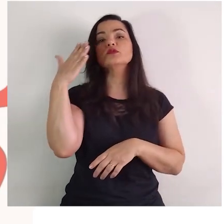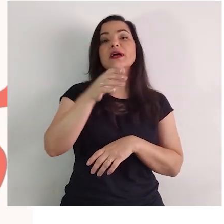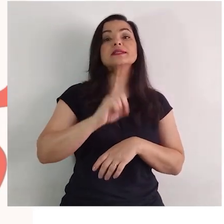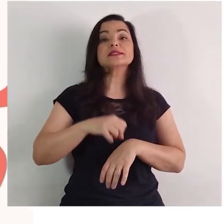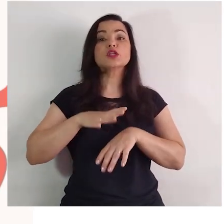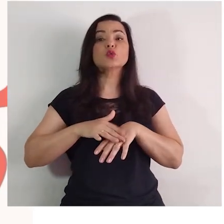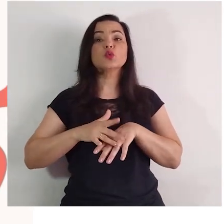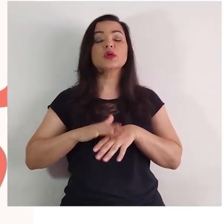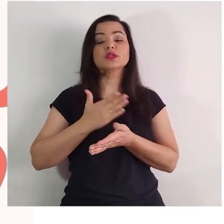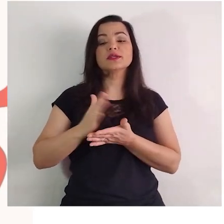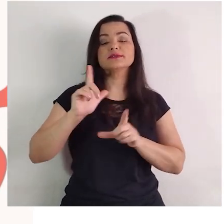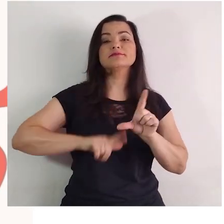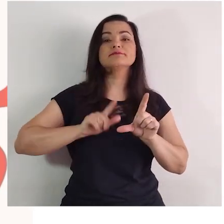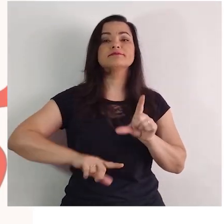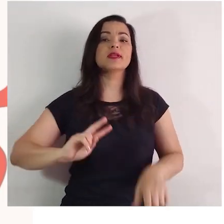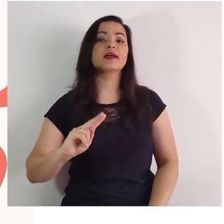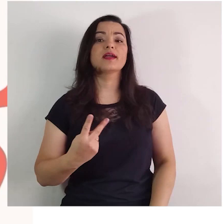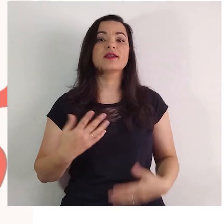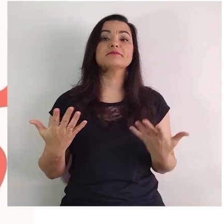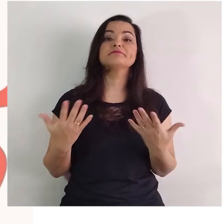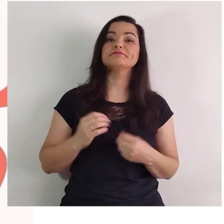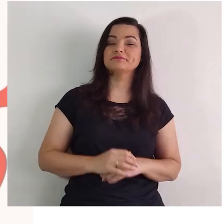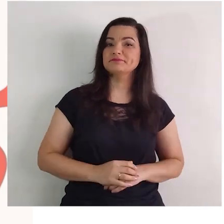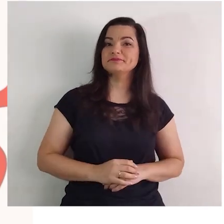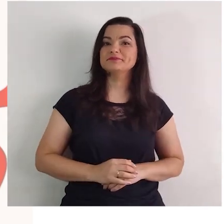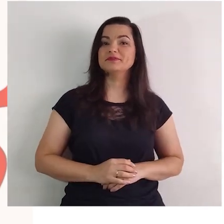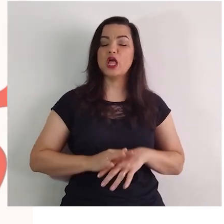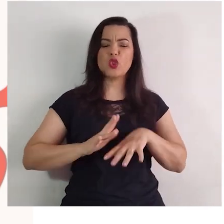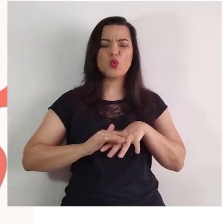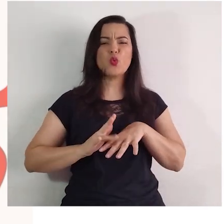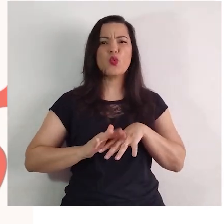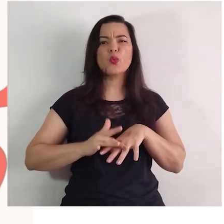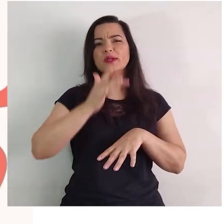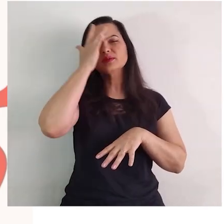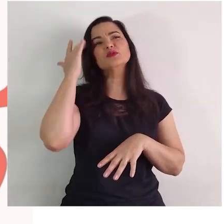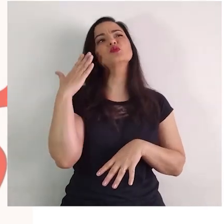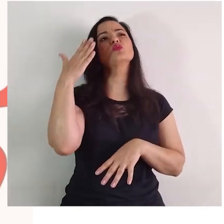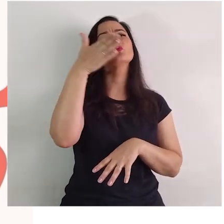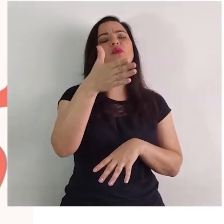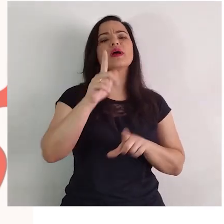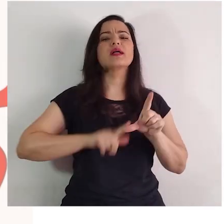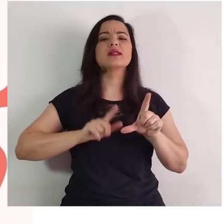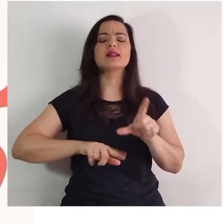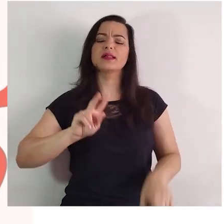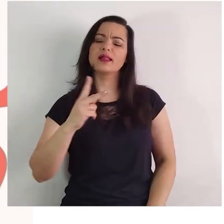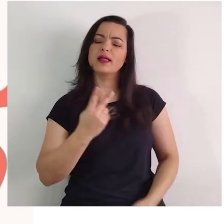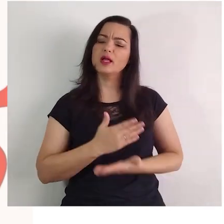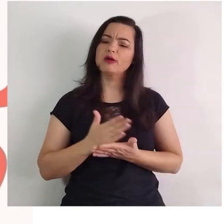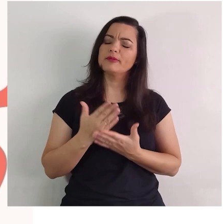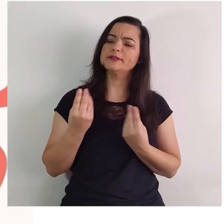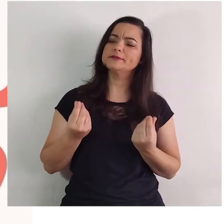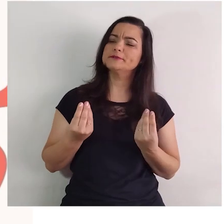letra H? Qual o lugar que as pessoas costumam ir quando estão doentes e começa com a letra H?